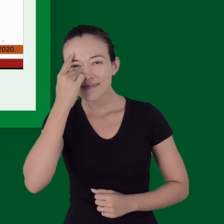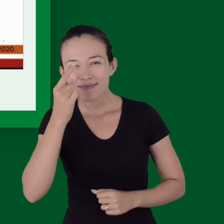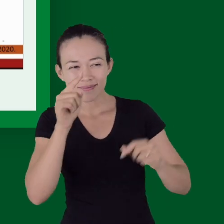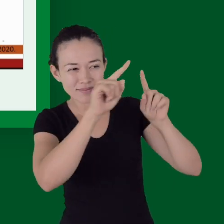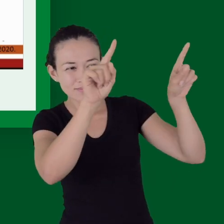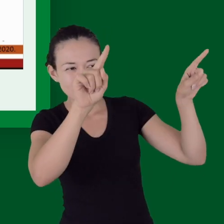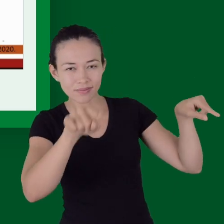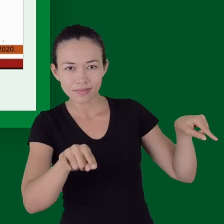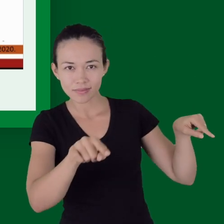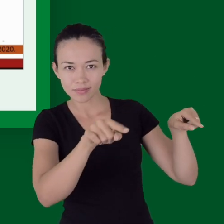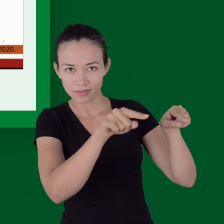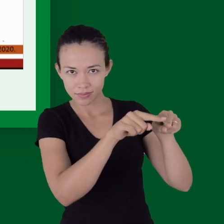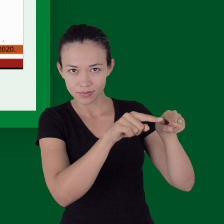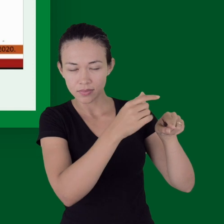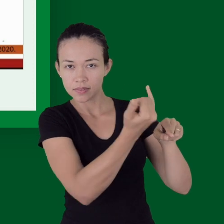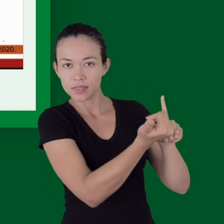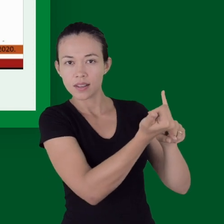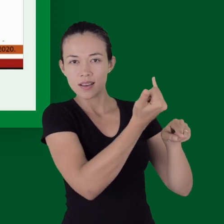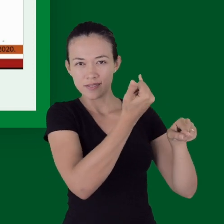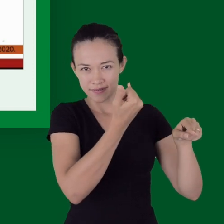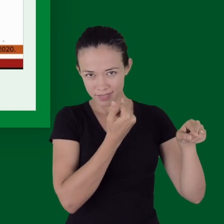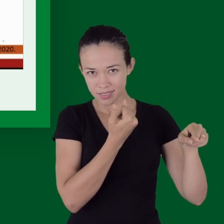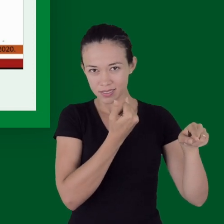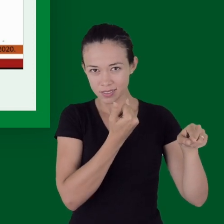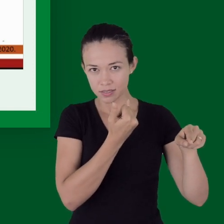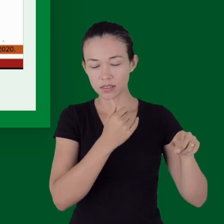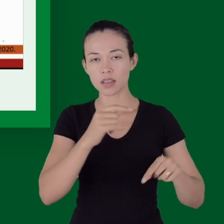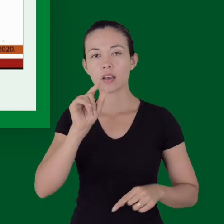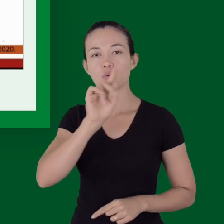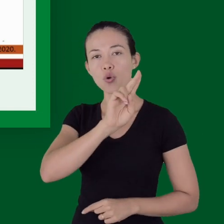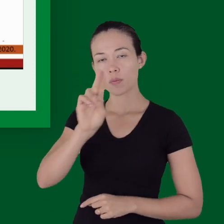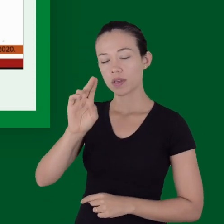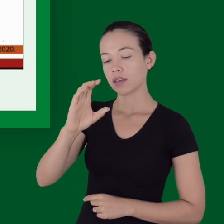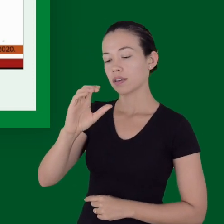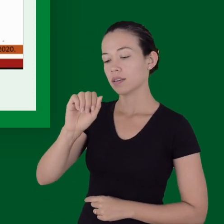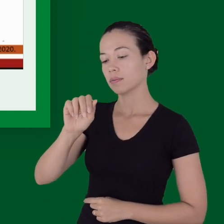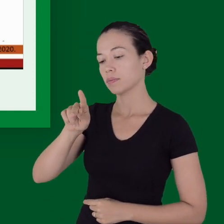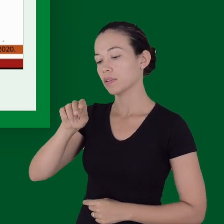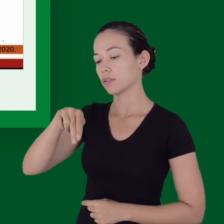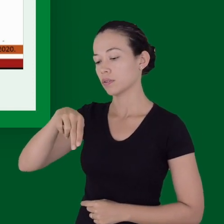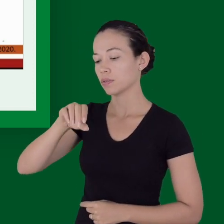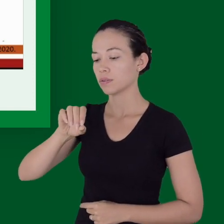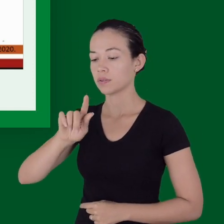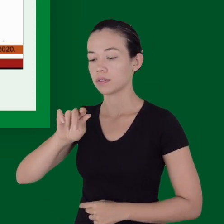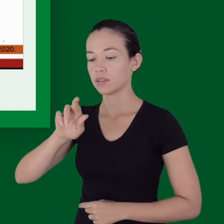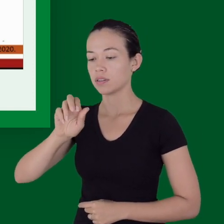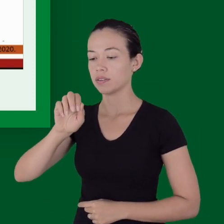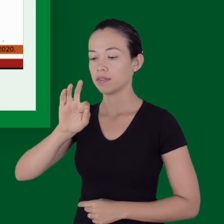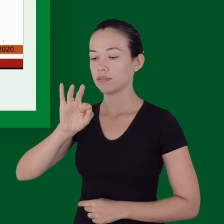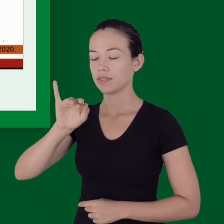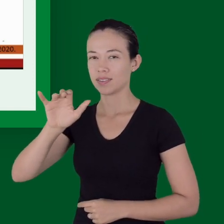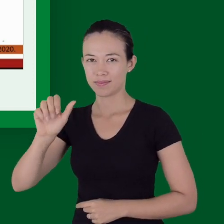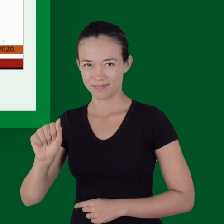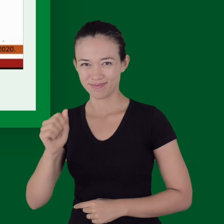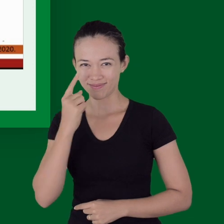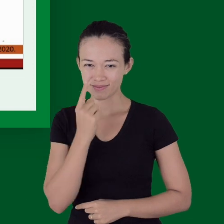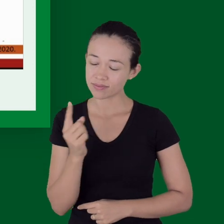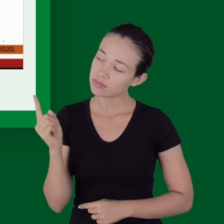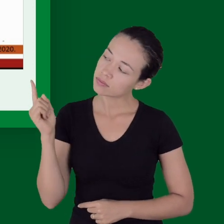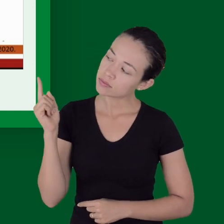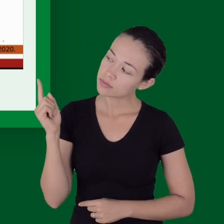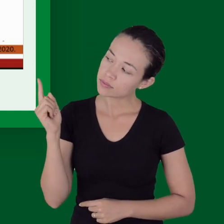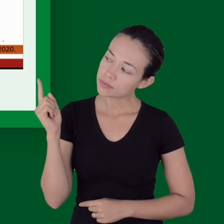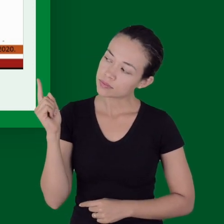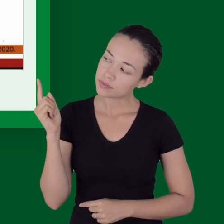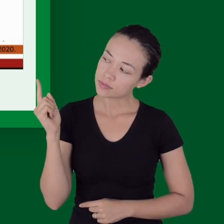Aqui a gente tem uma exemplificação da capnografia na PCR. O que a gente tem que frisar? A